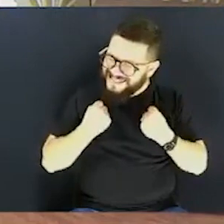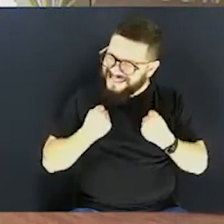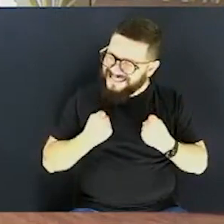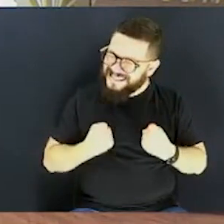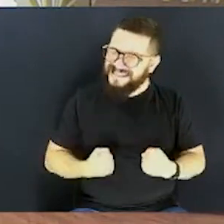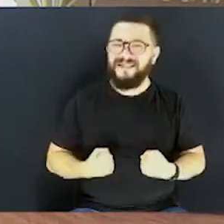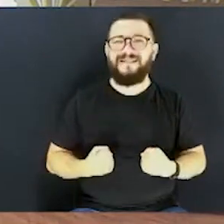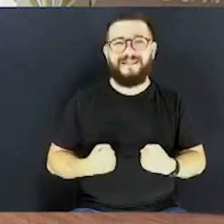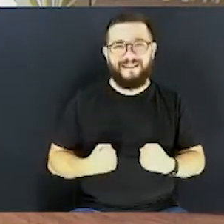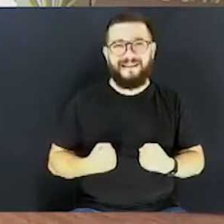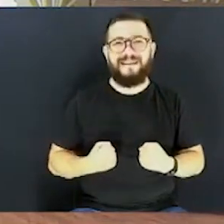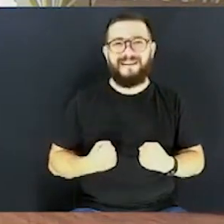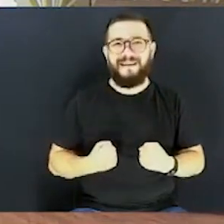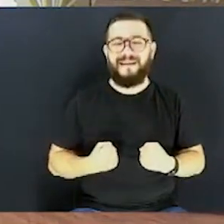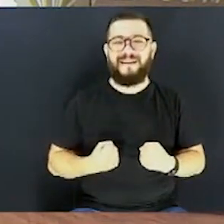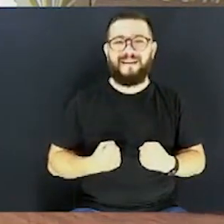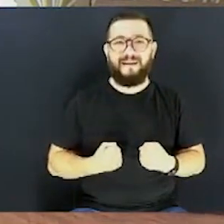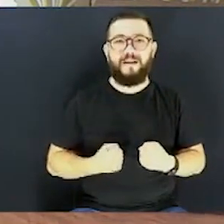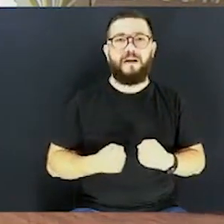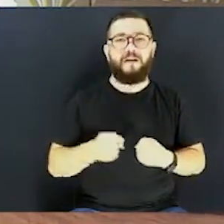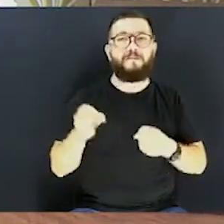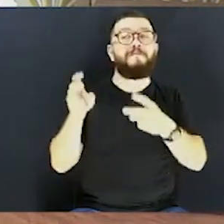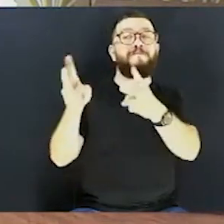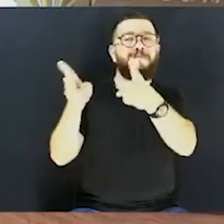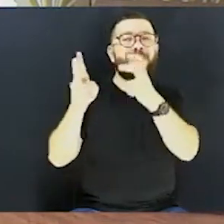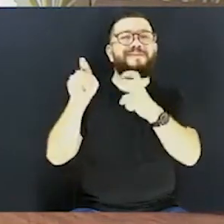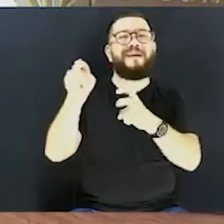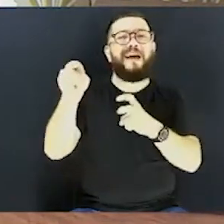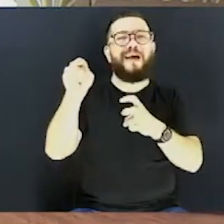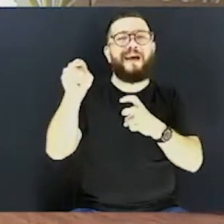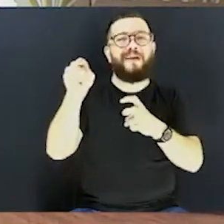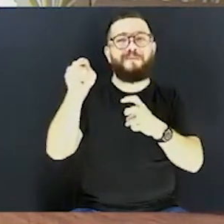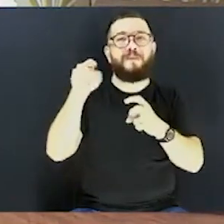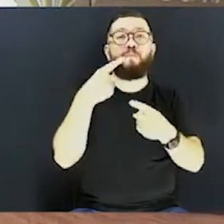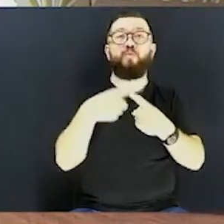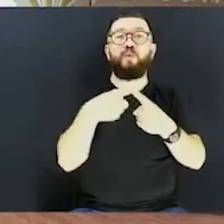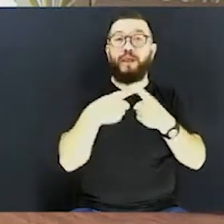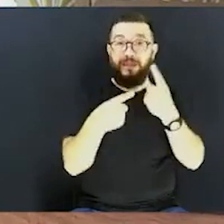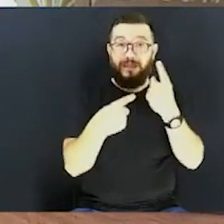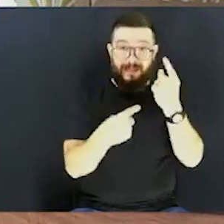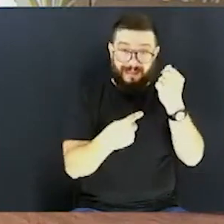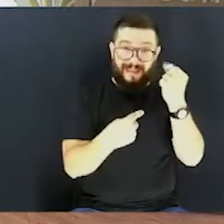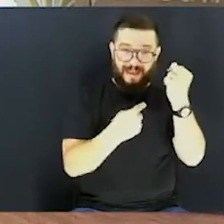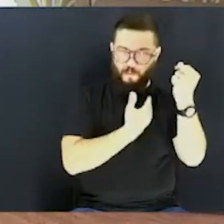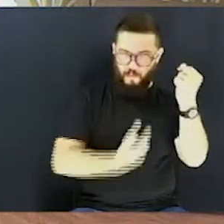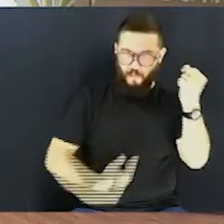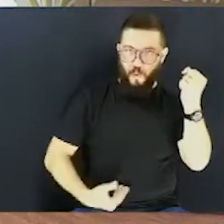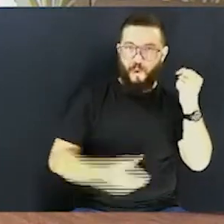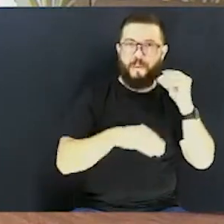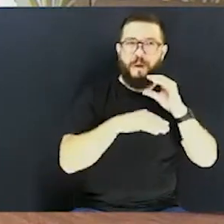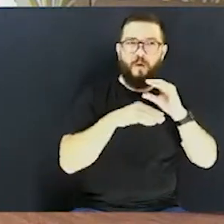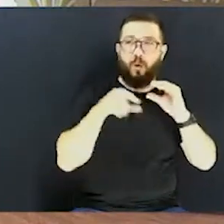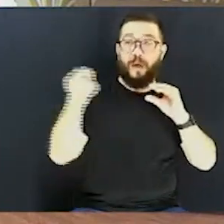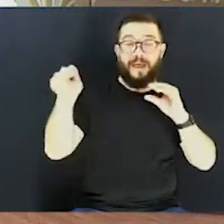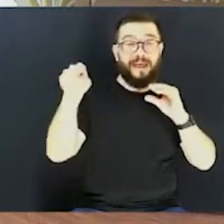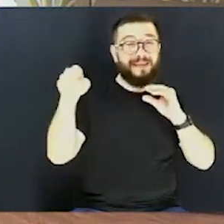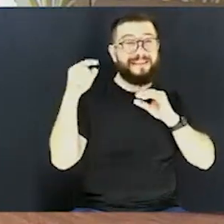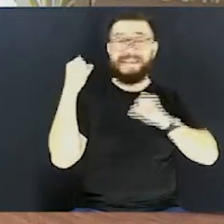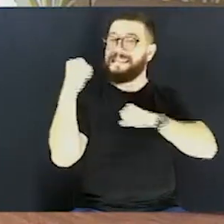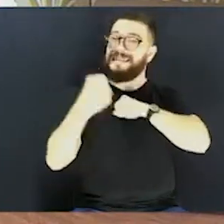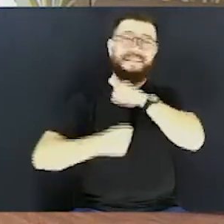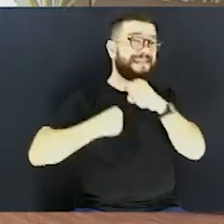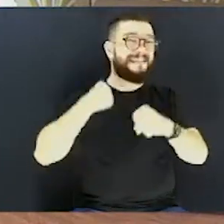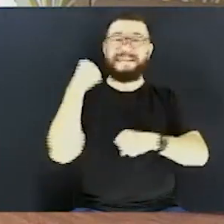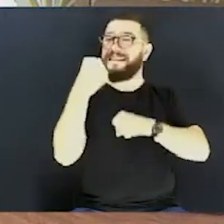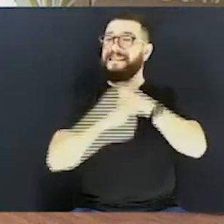isso quando chega na época da distribuição das emendas, a corrida que é nessas